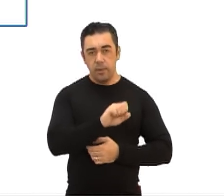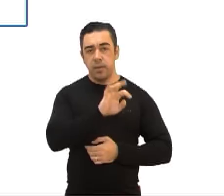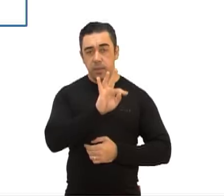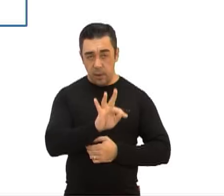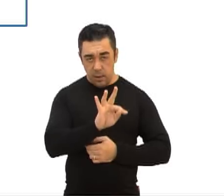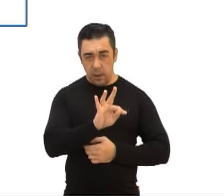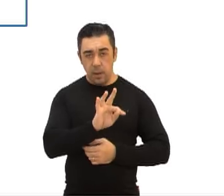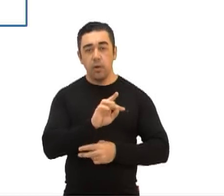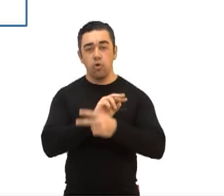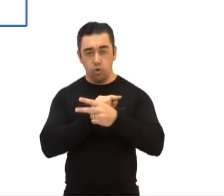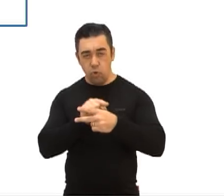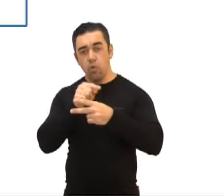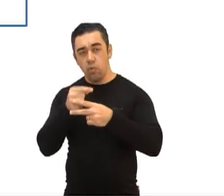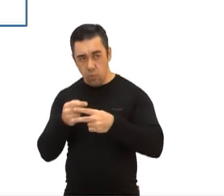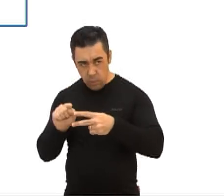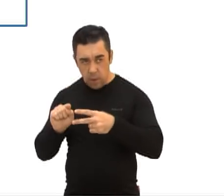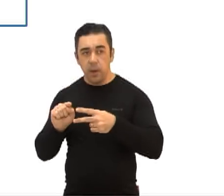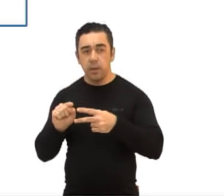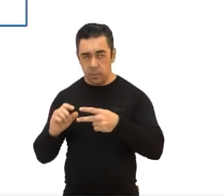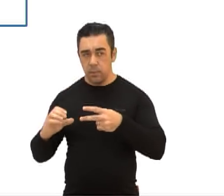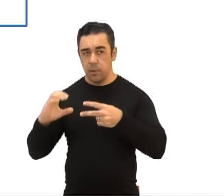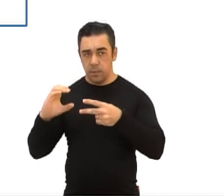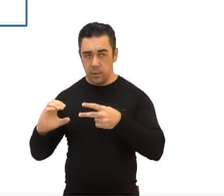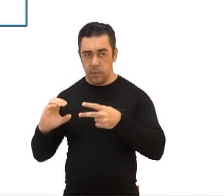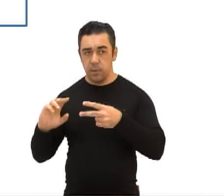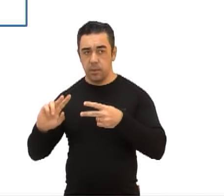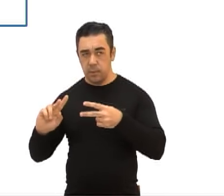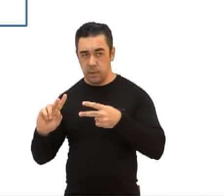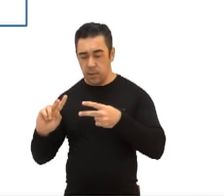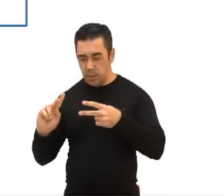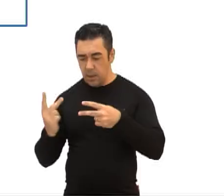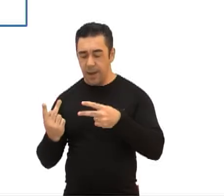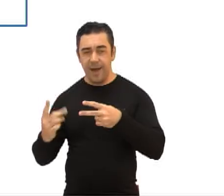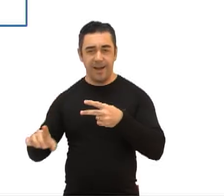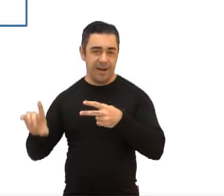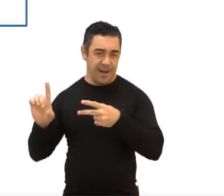RST é congruente ao ângulo